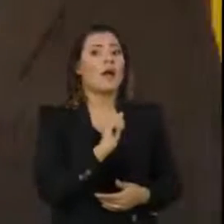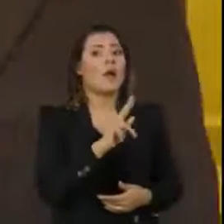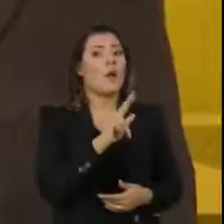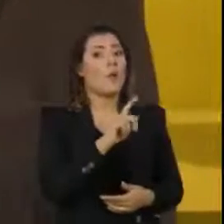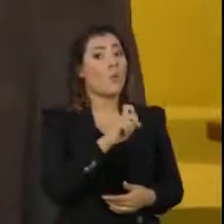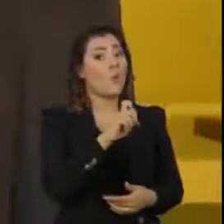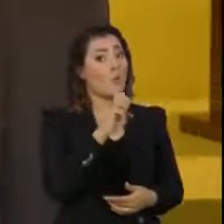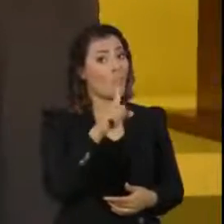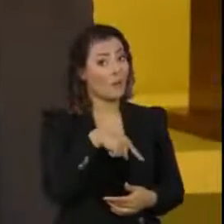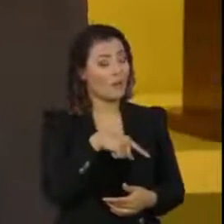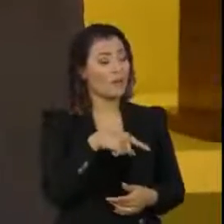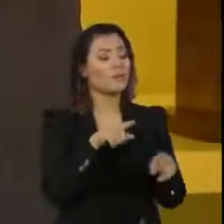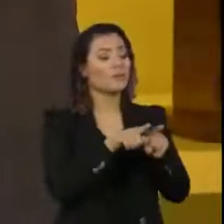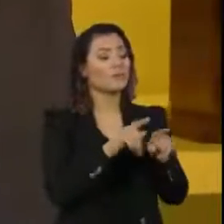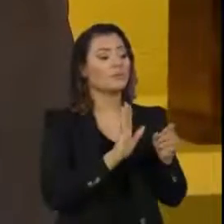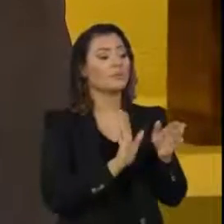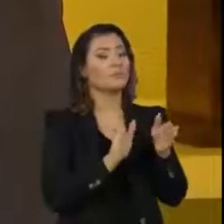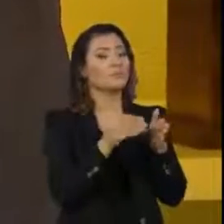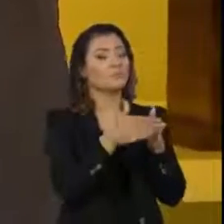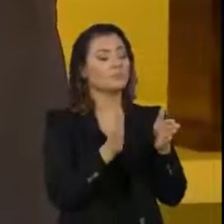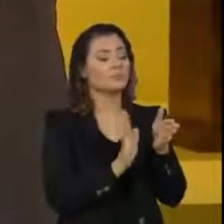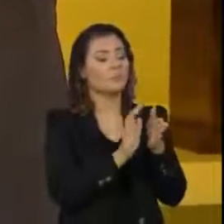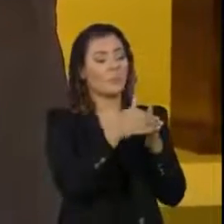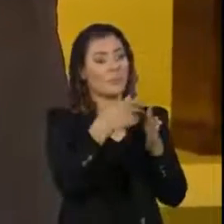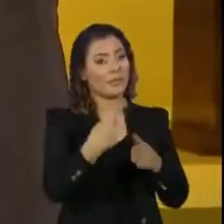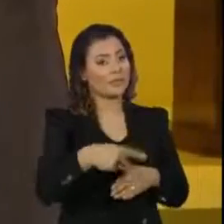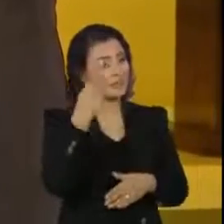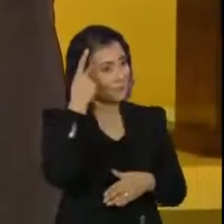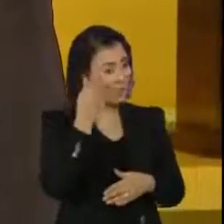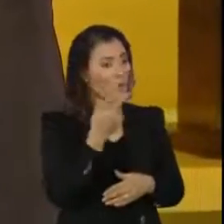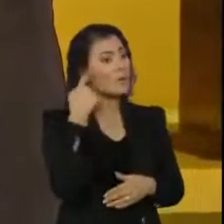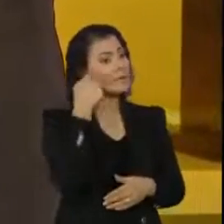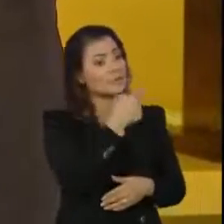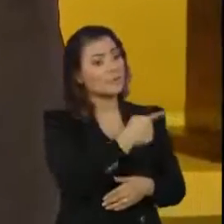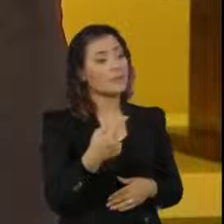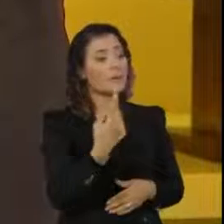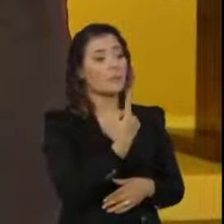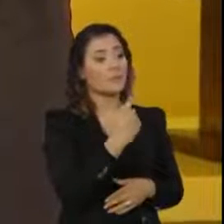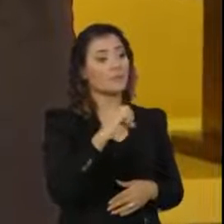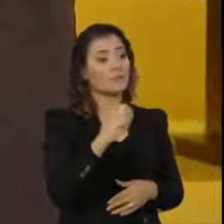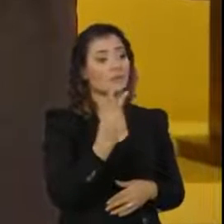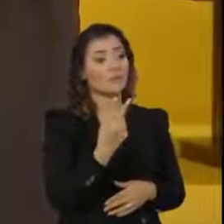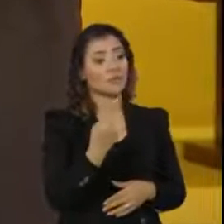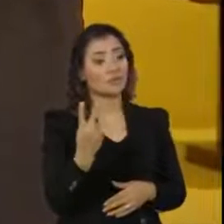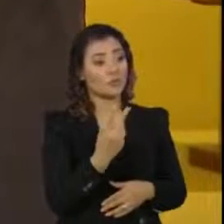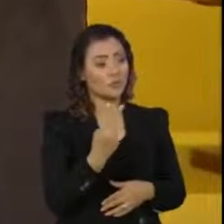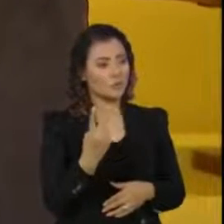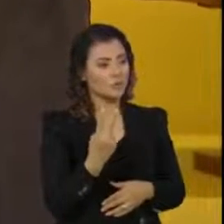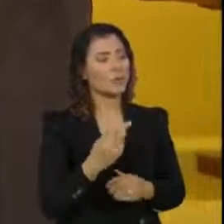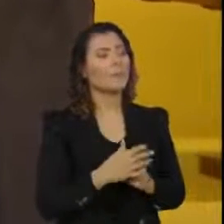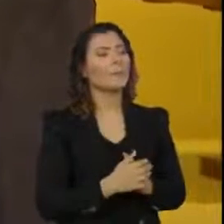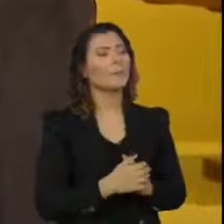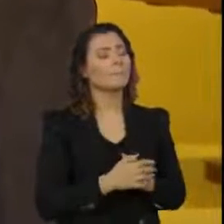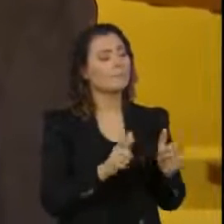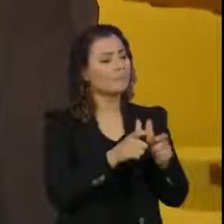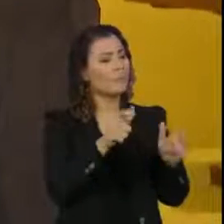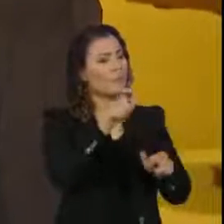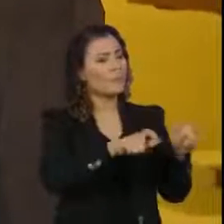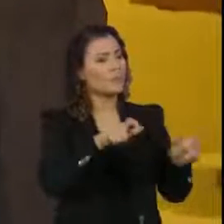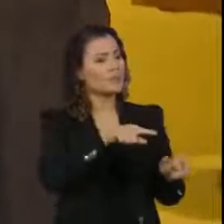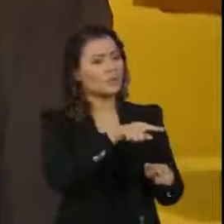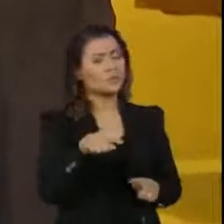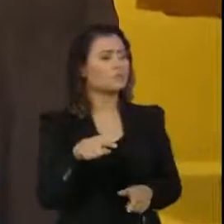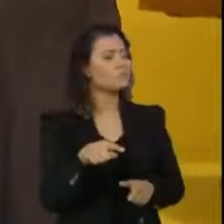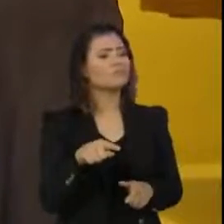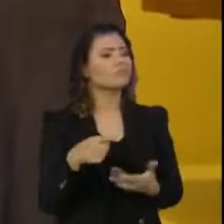de Arte Moderna de São Paulo. Cauê, quando a gente fala em Semana de 1922... Para o grande público não há uma